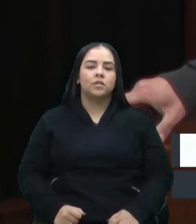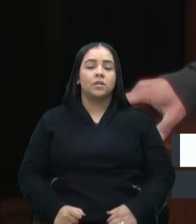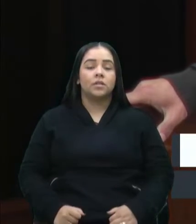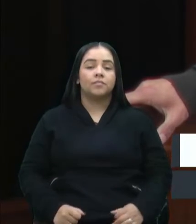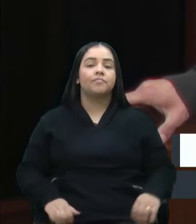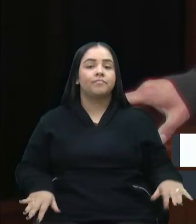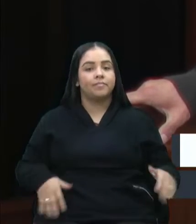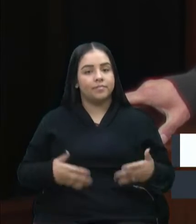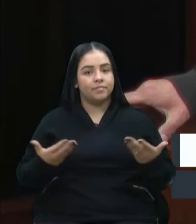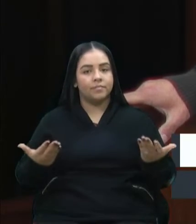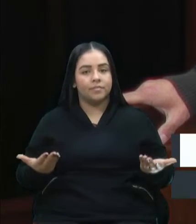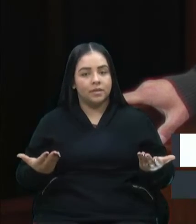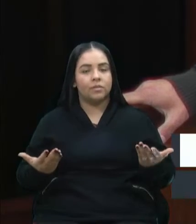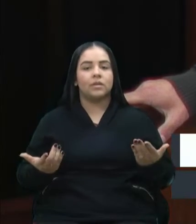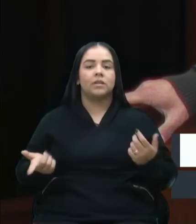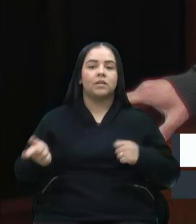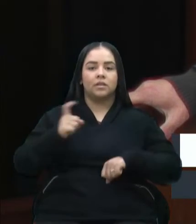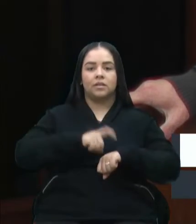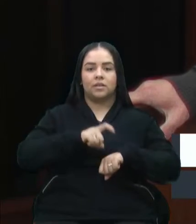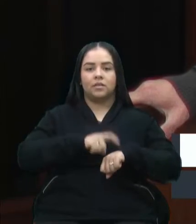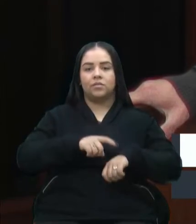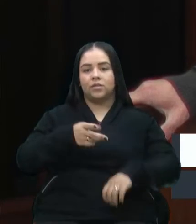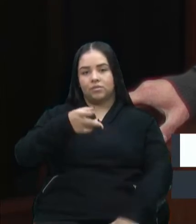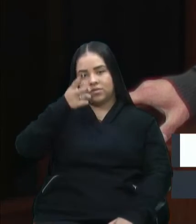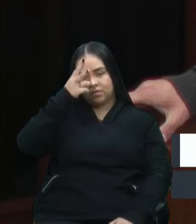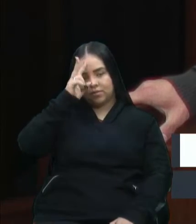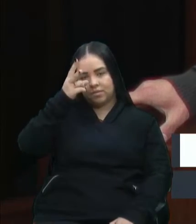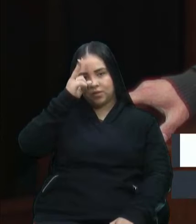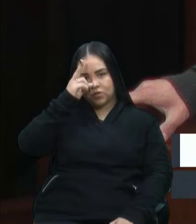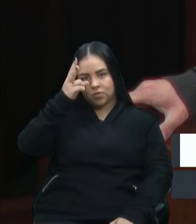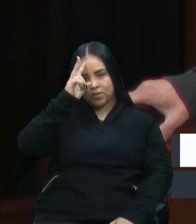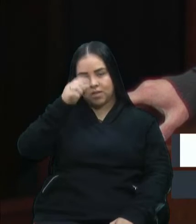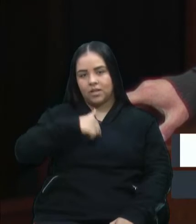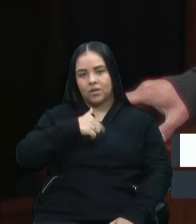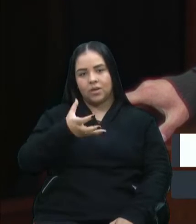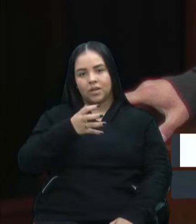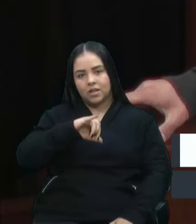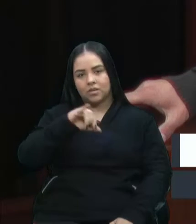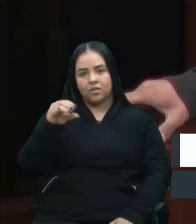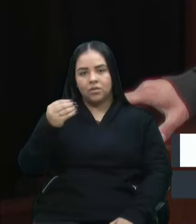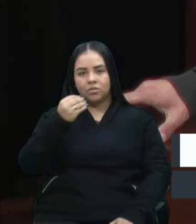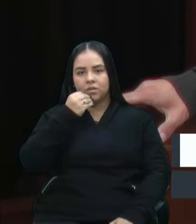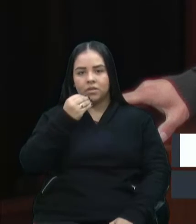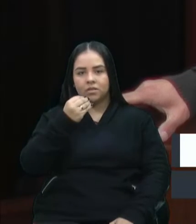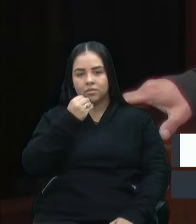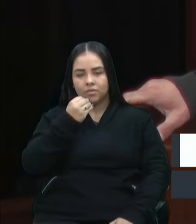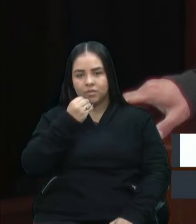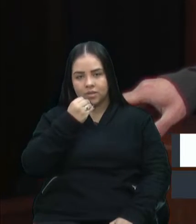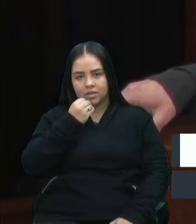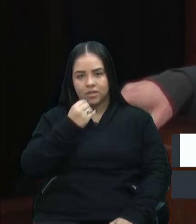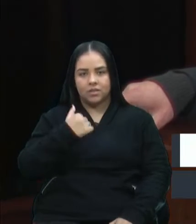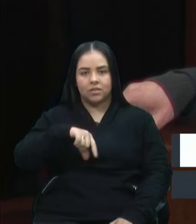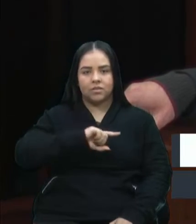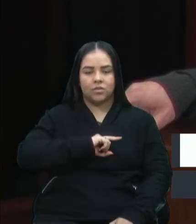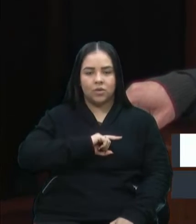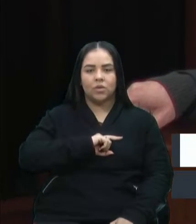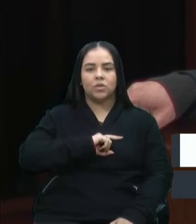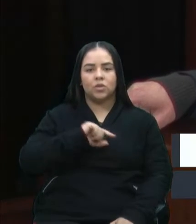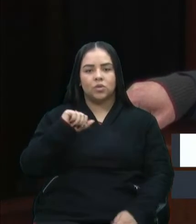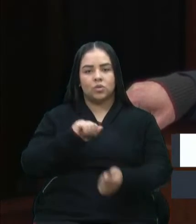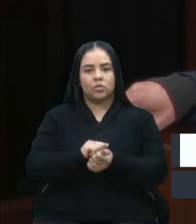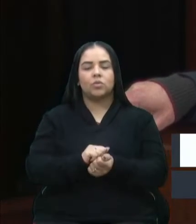Nesta segunda-feira, quero aproveitar o meu grande expediente para comunicar que estivemos, juntamente da minha